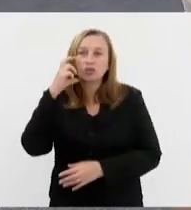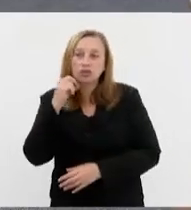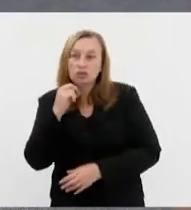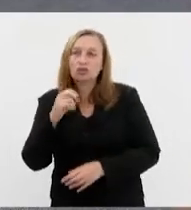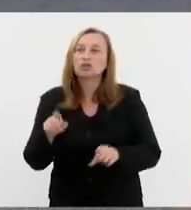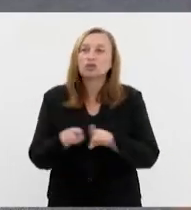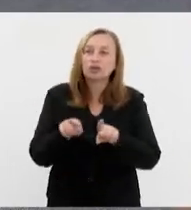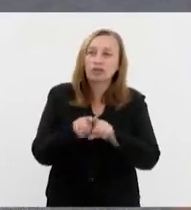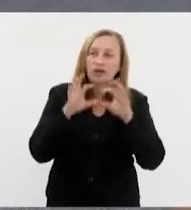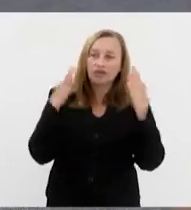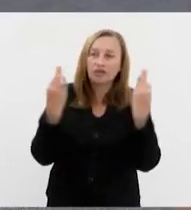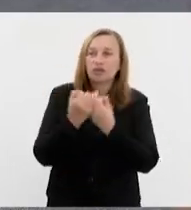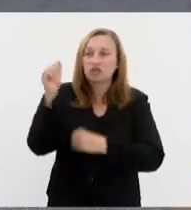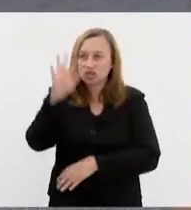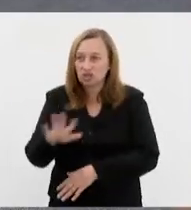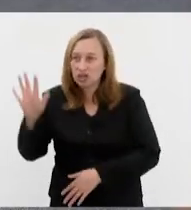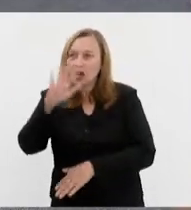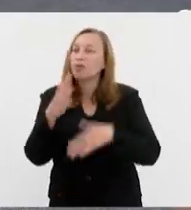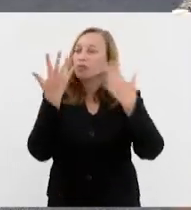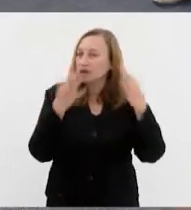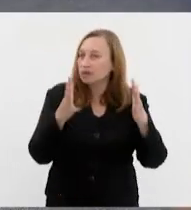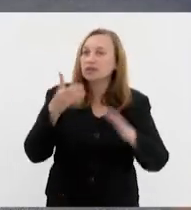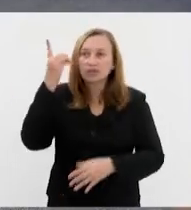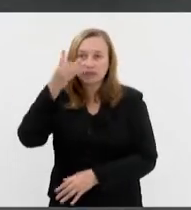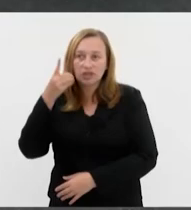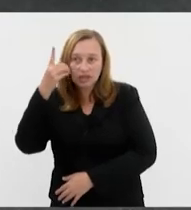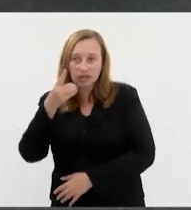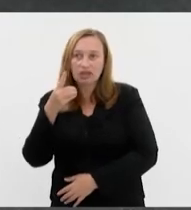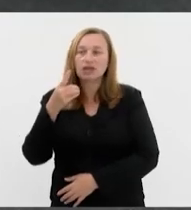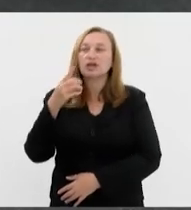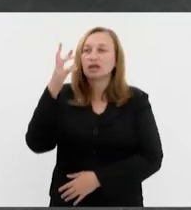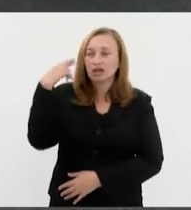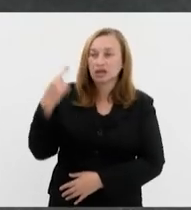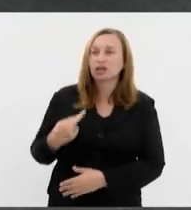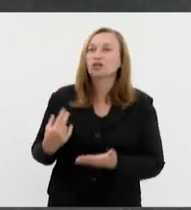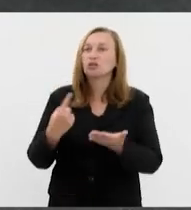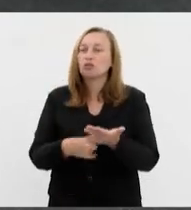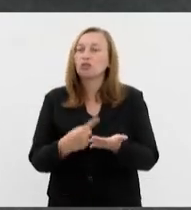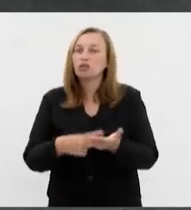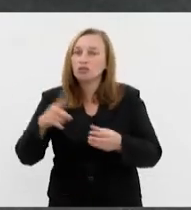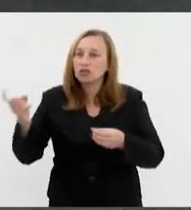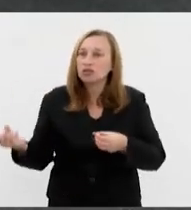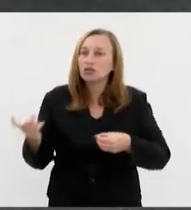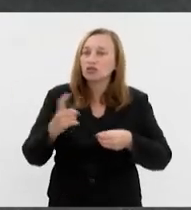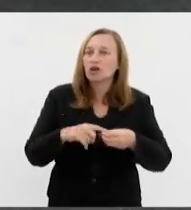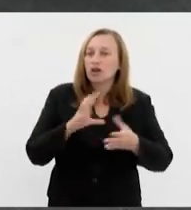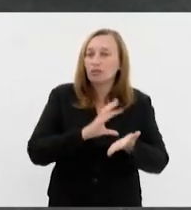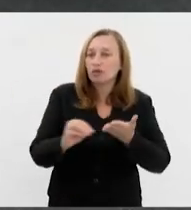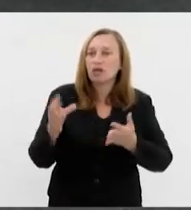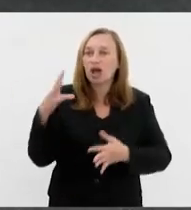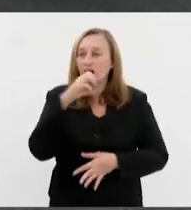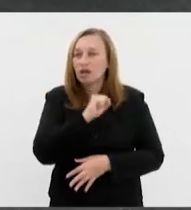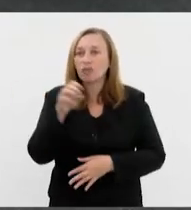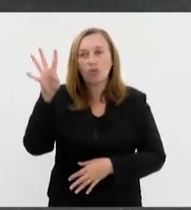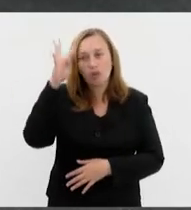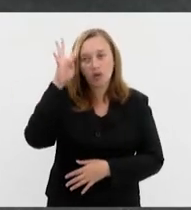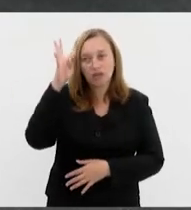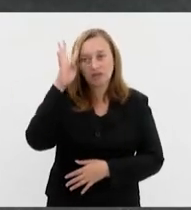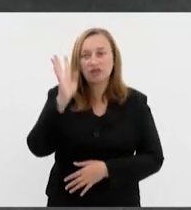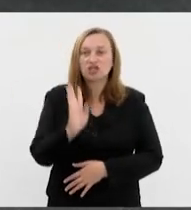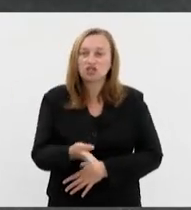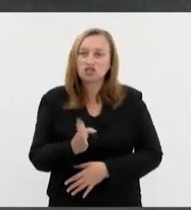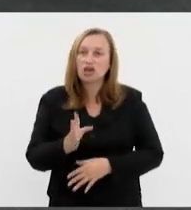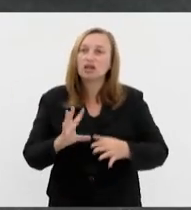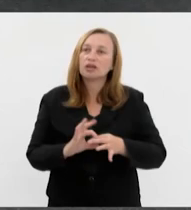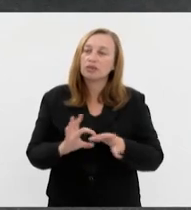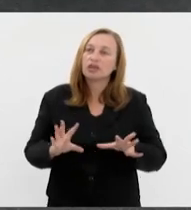as famílias de um modo geral. Então, parabenizar mais uma vez a deputada Renata, firmar o compromisso de trazer a pauta tão logo e, na quarta-feira, já